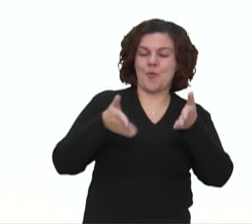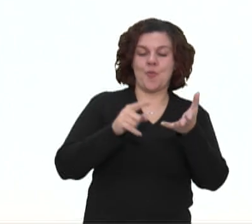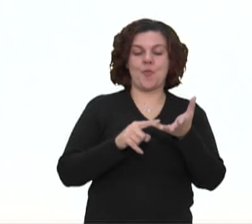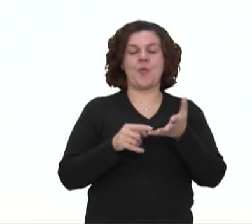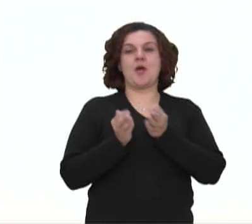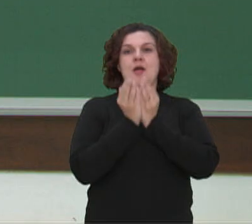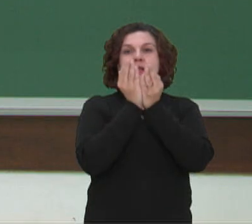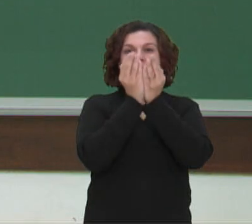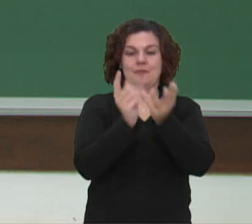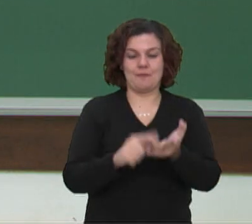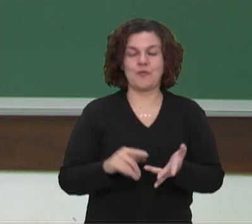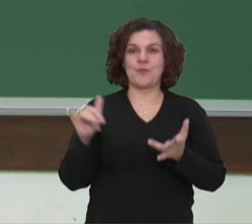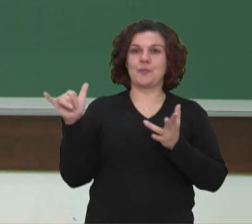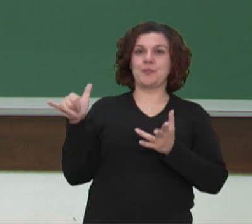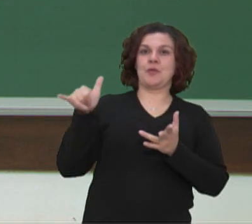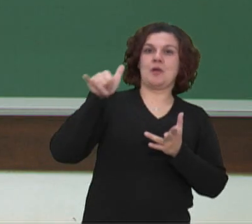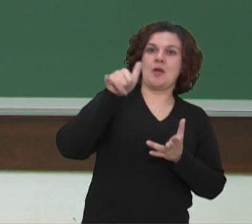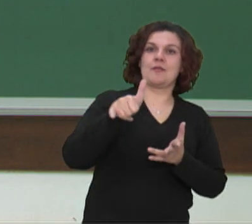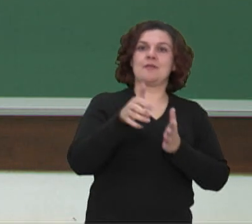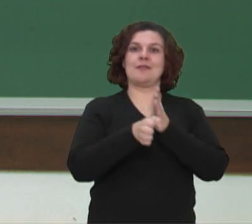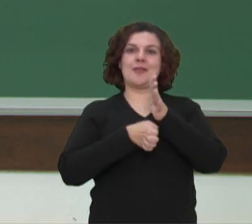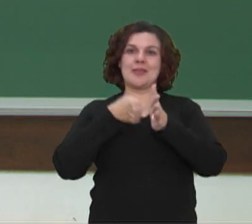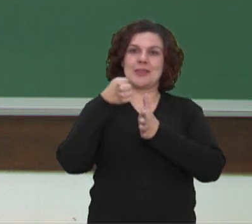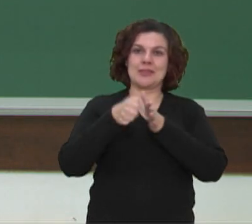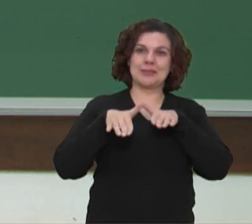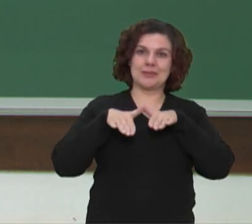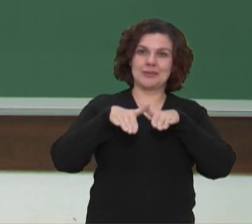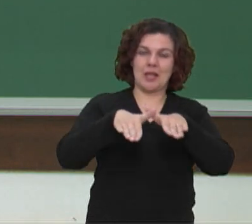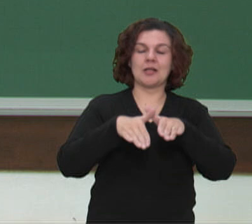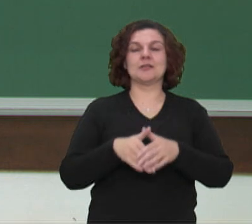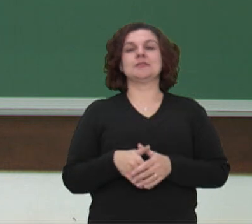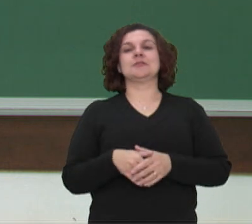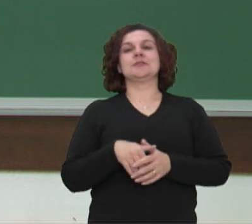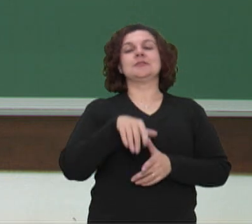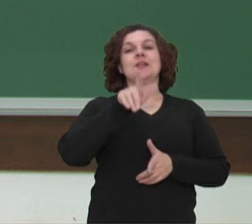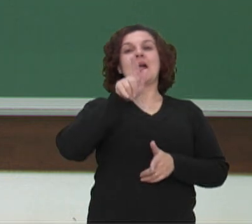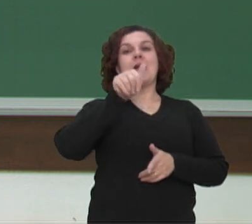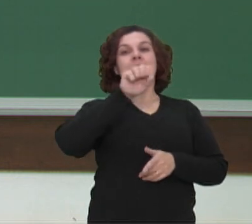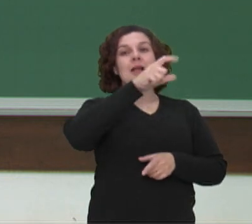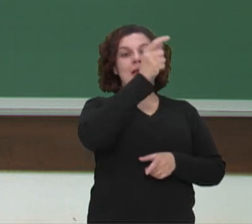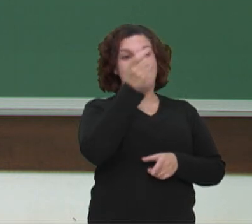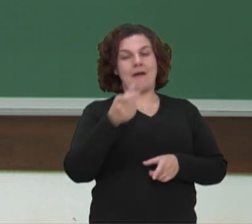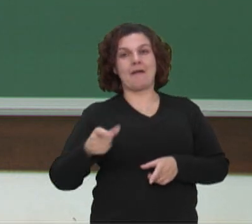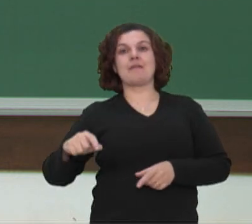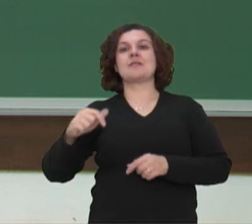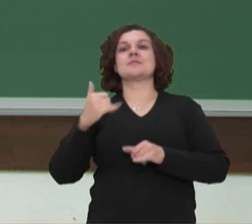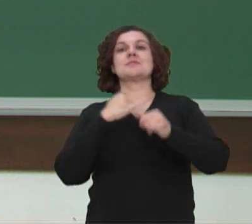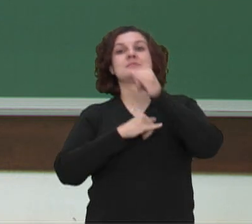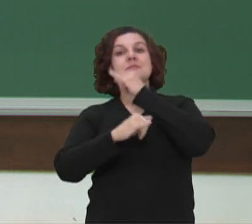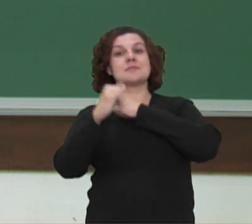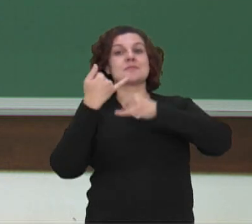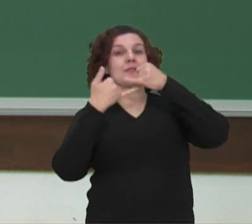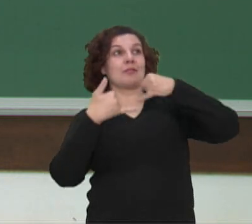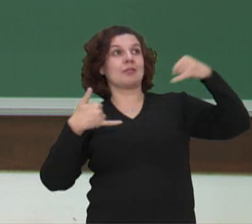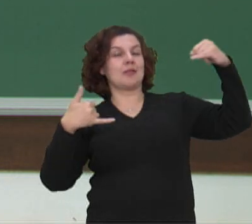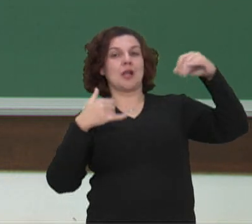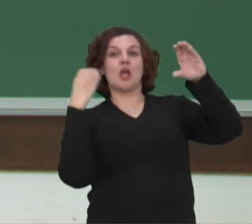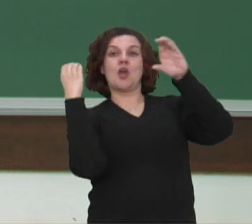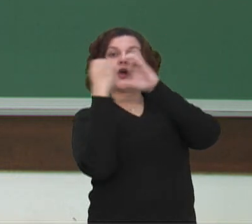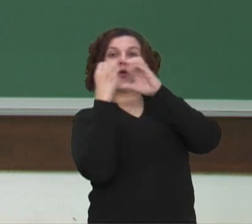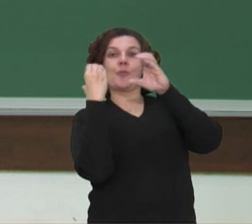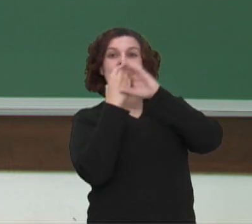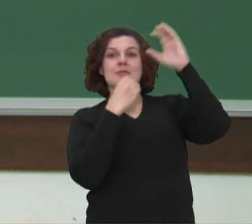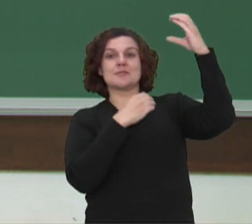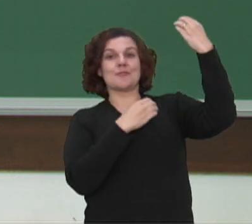portos, aeroportos, ferrovias, gasoduto, vias, linhas de transmissão, comunicação